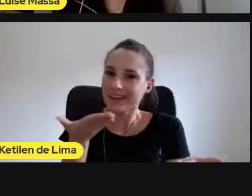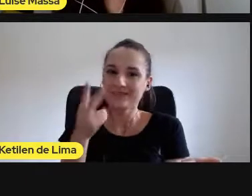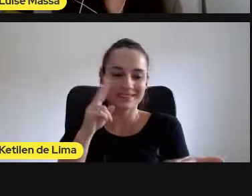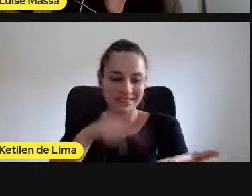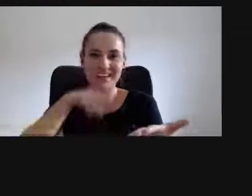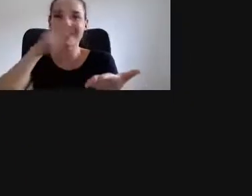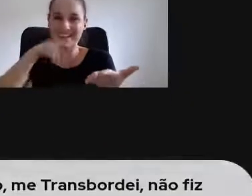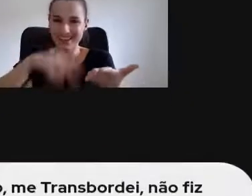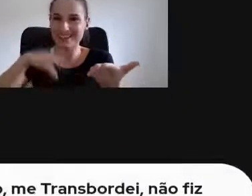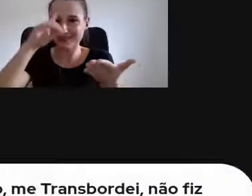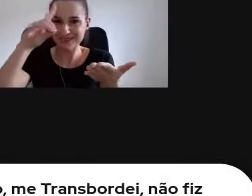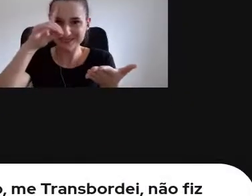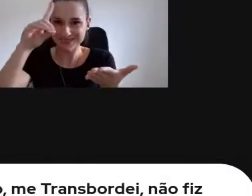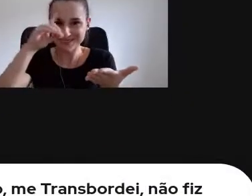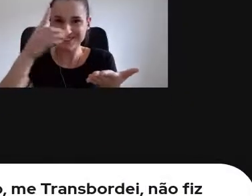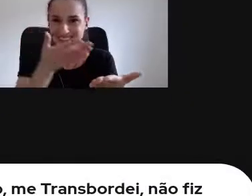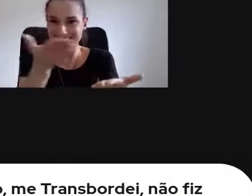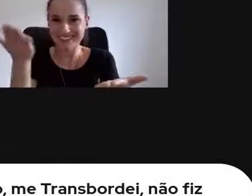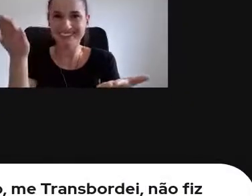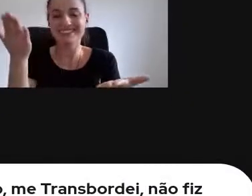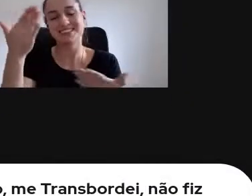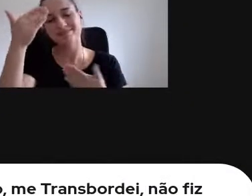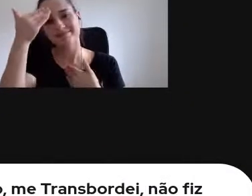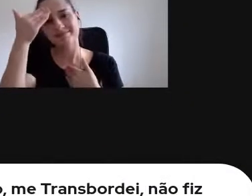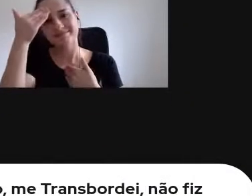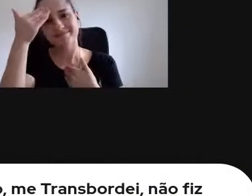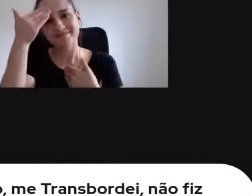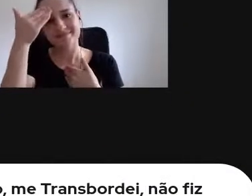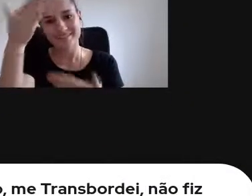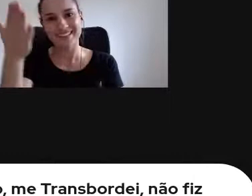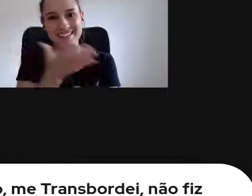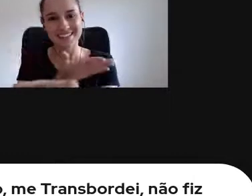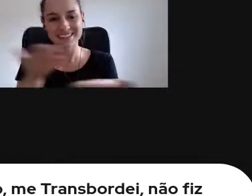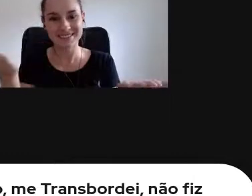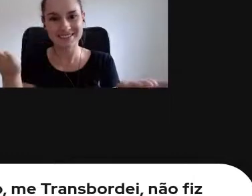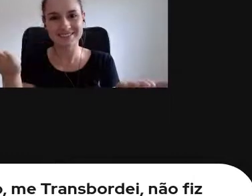diário. Bom, agradeço a minha fala.